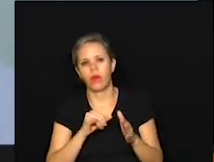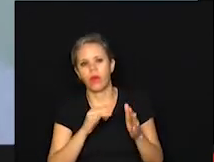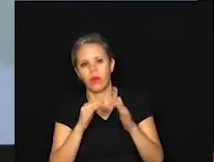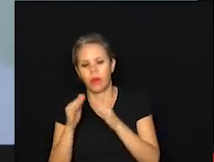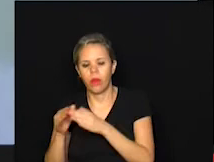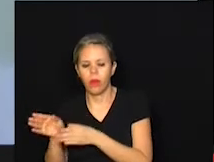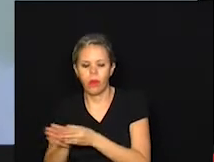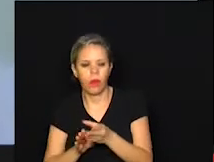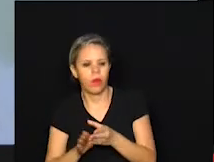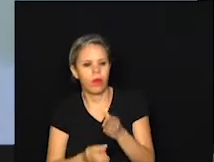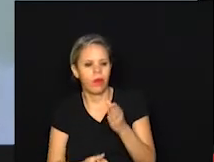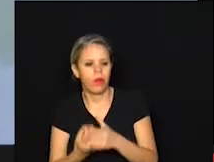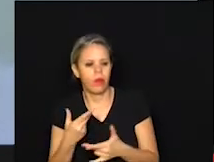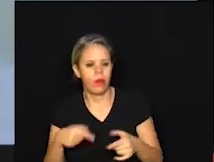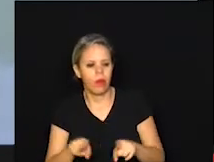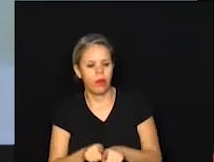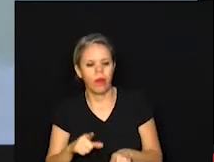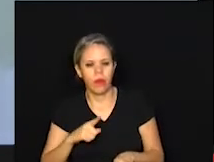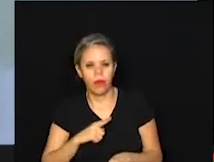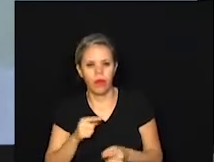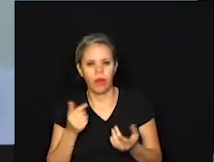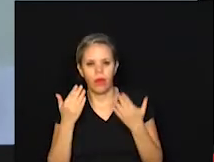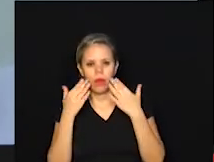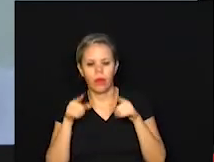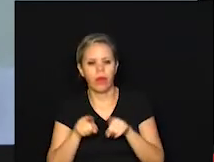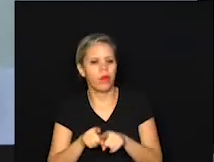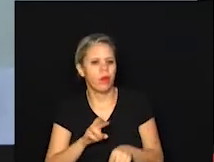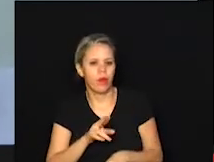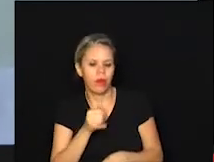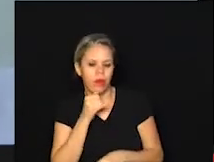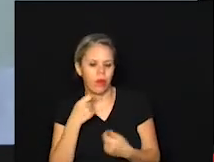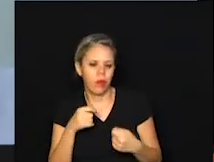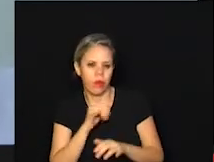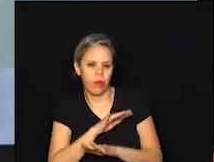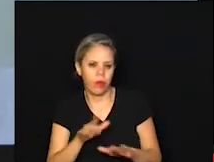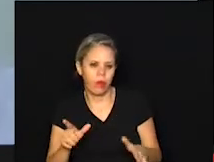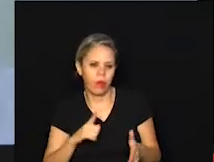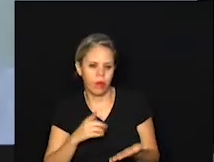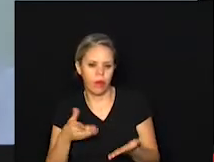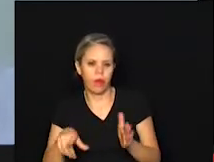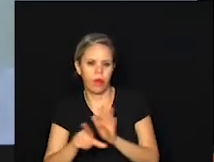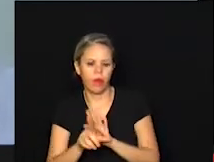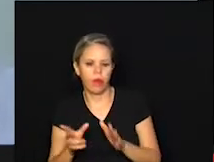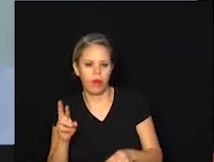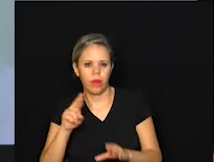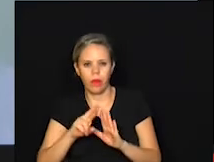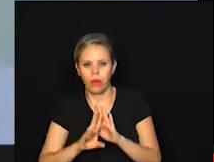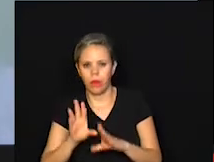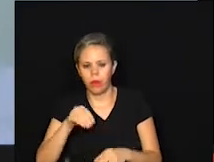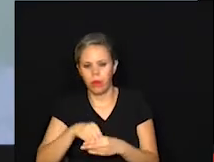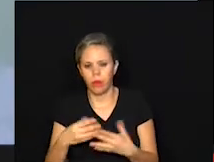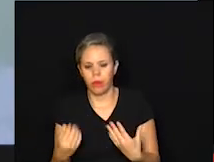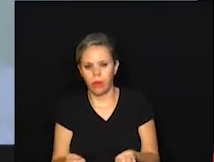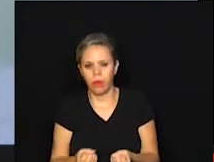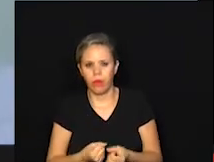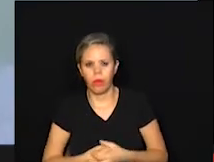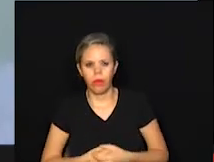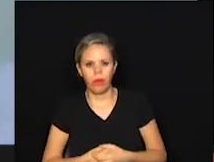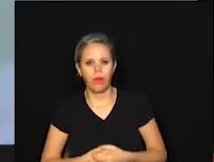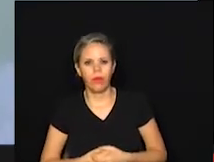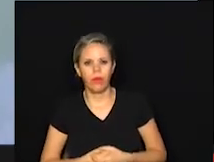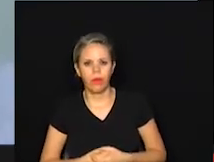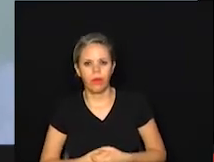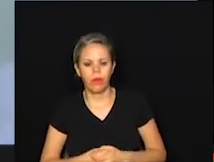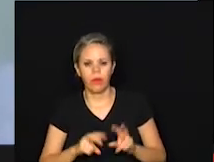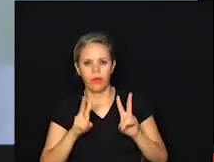ou aonde acontece, para que tenha essa publicidade. Não vejo que precisemos ter aqui na lei, o regimento interno pode contemplar isso.